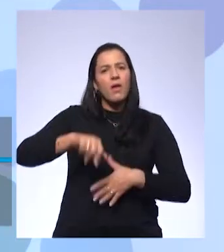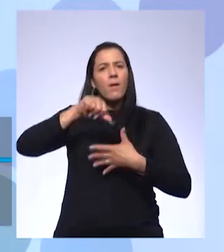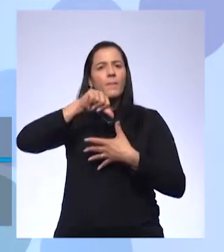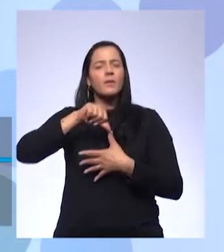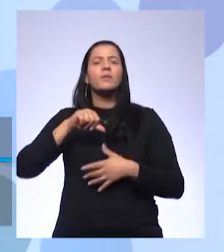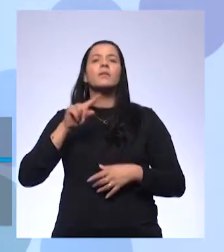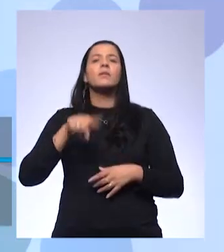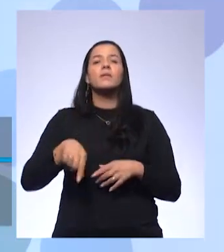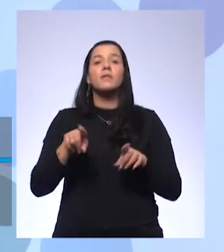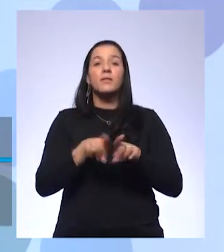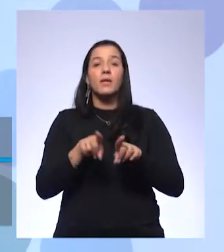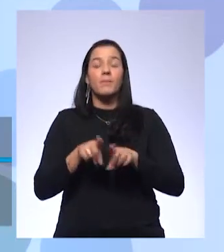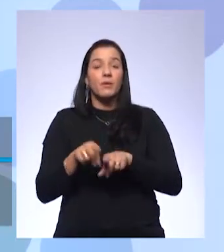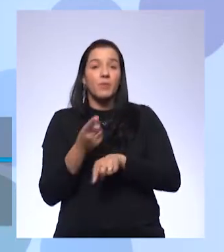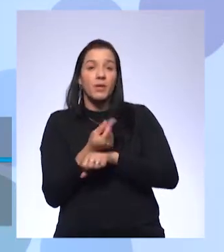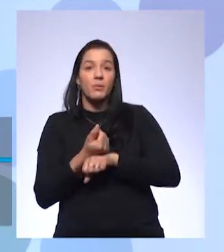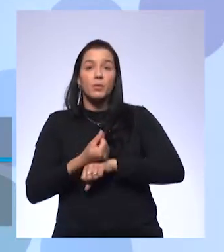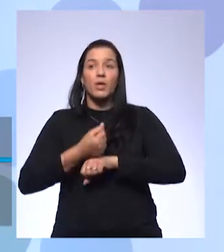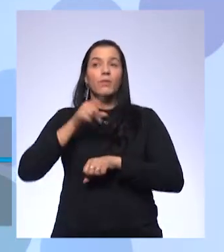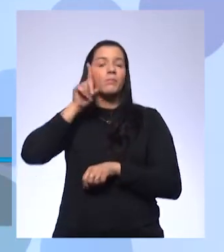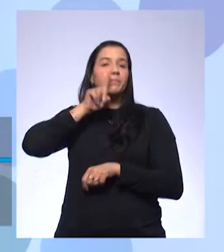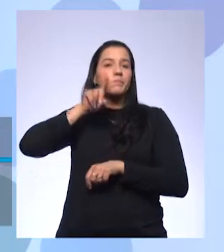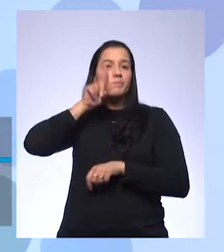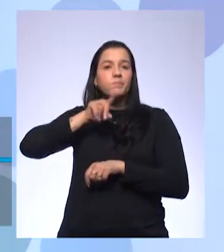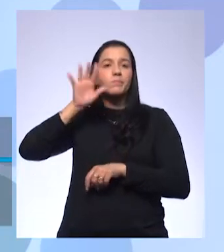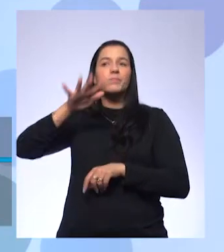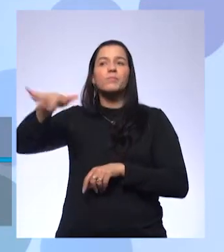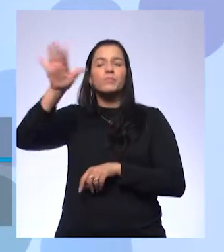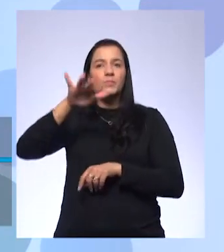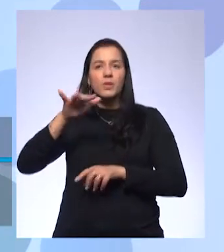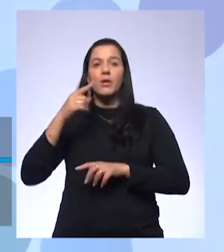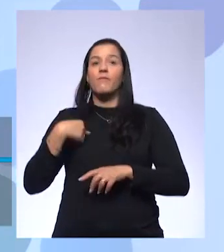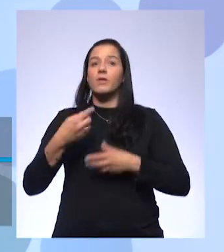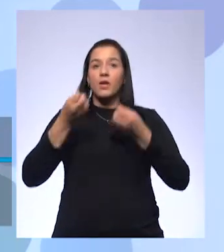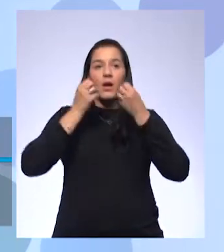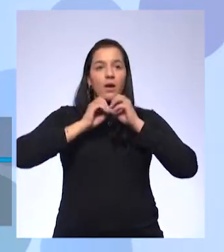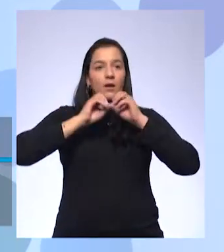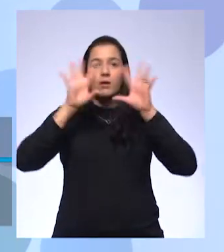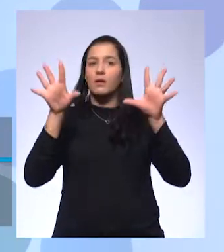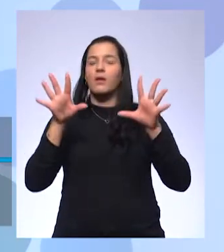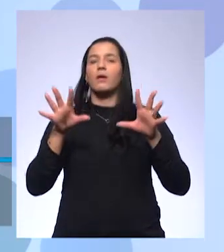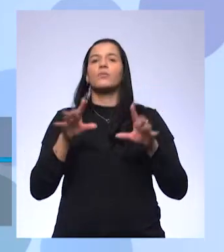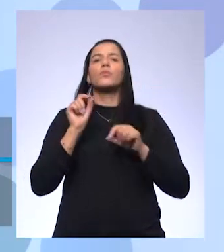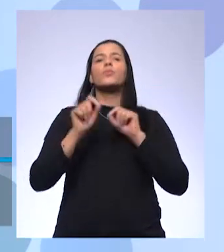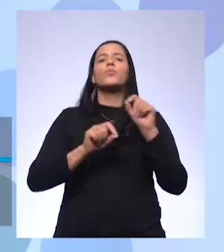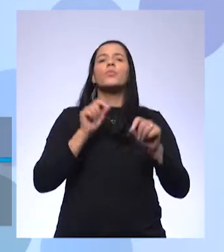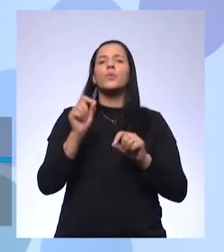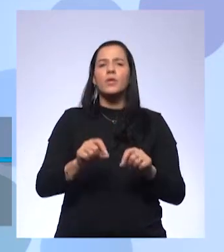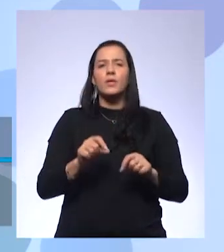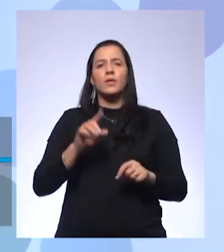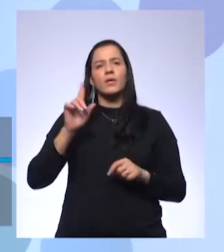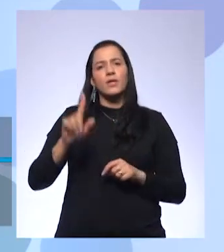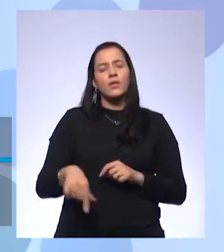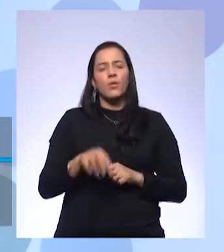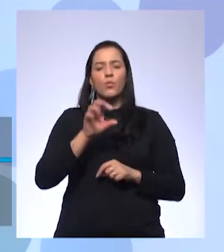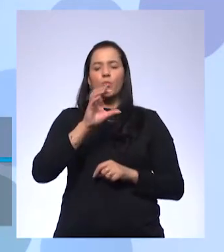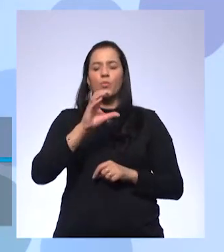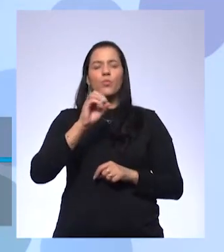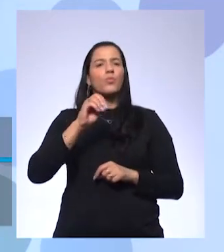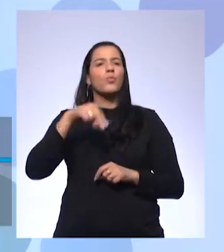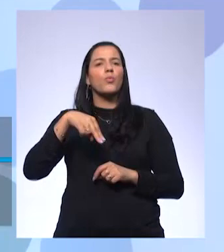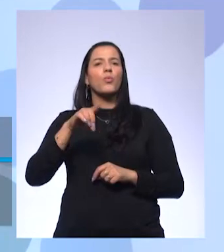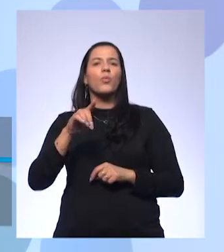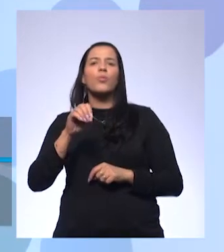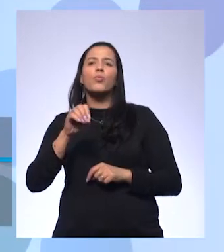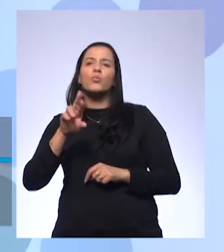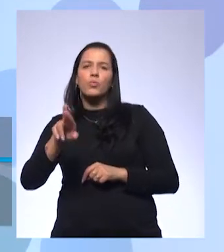com o capitalismo norte-americano, fica muito explícito numa operação chamada Operação Condor. Para a gente entender